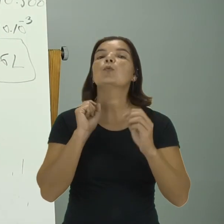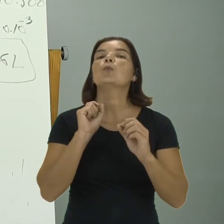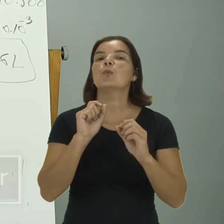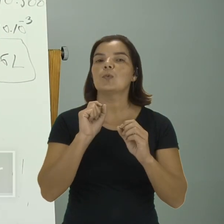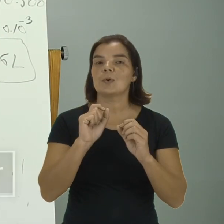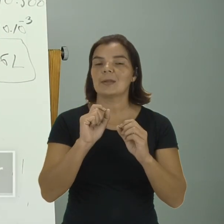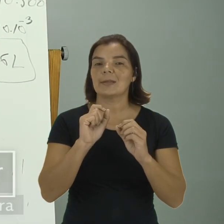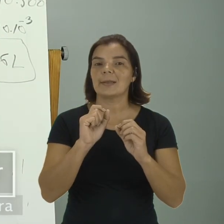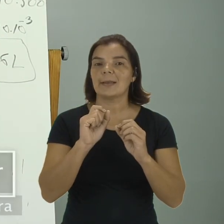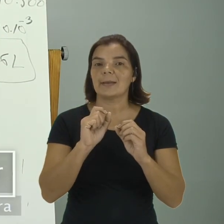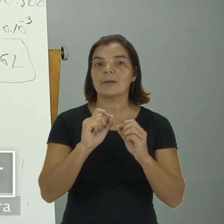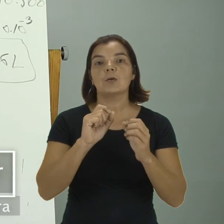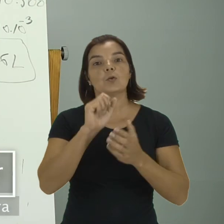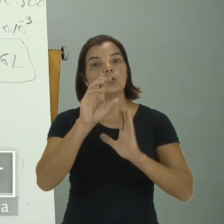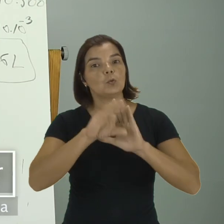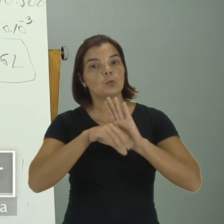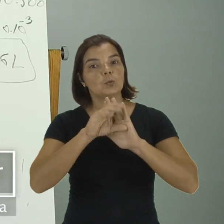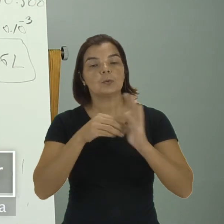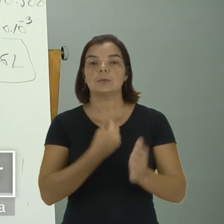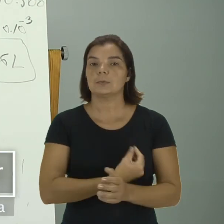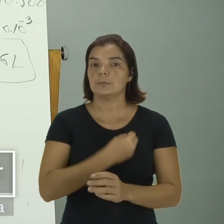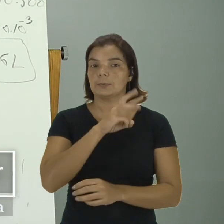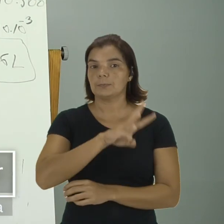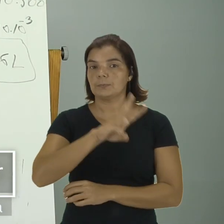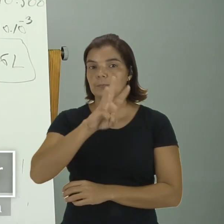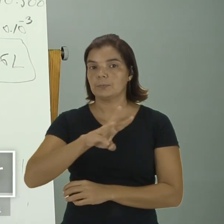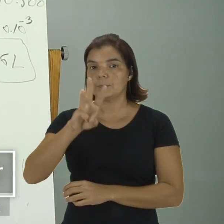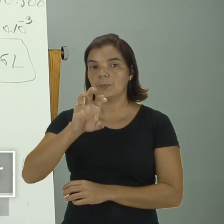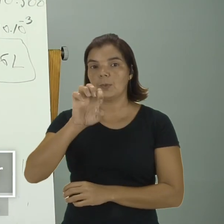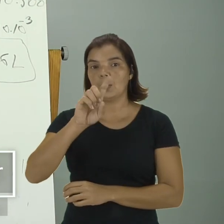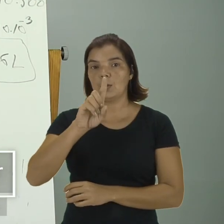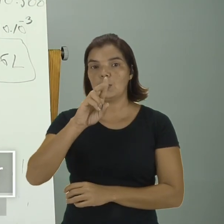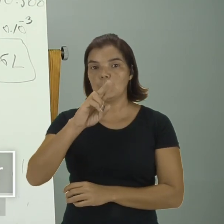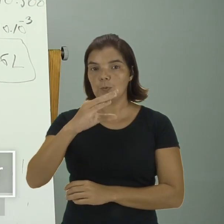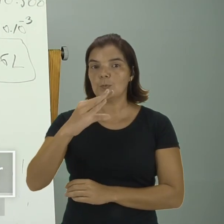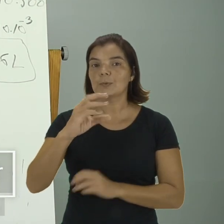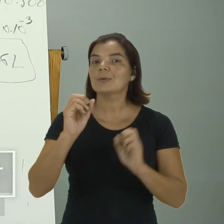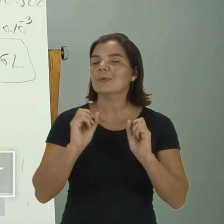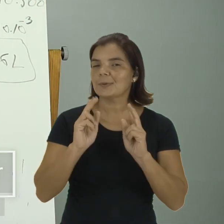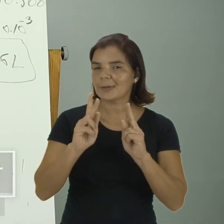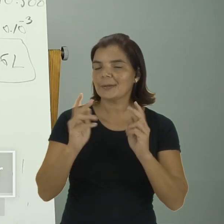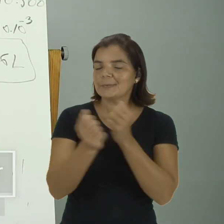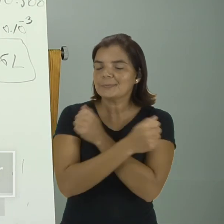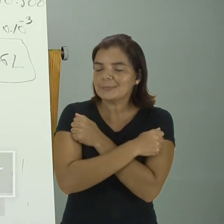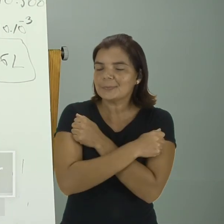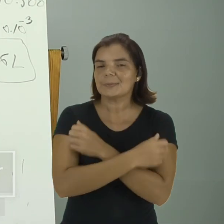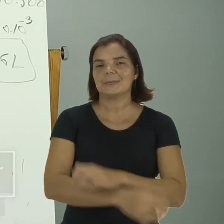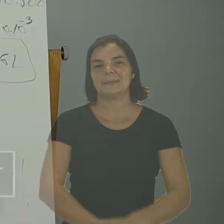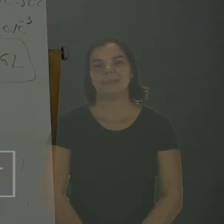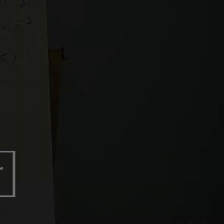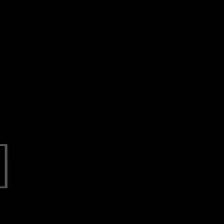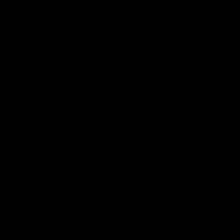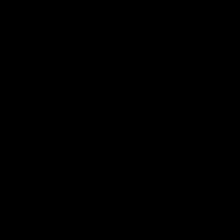conferir os demais conteúdos presentes na plataforma Eduque, ok? Um abraço.